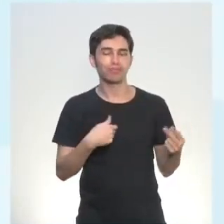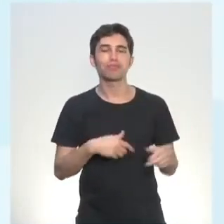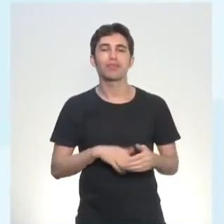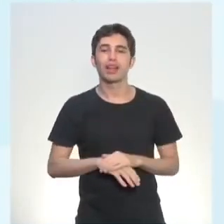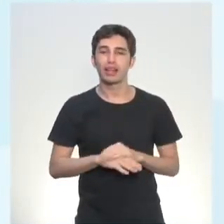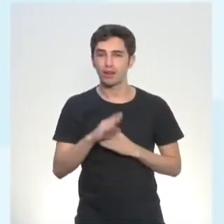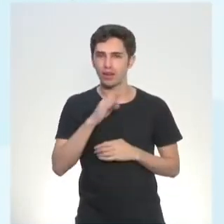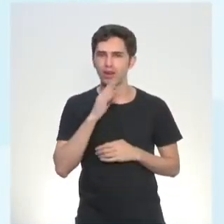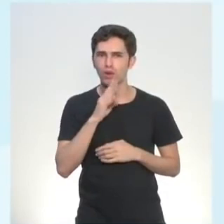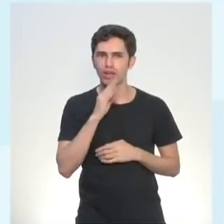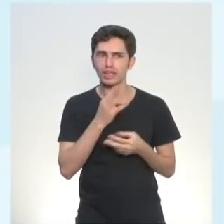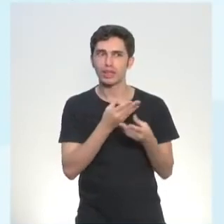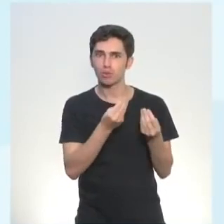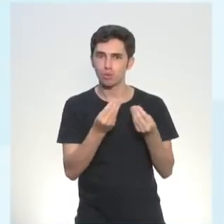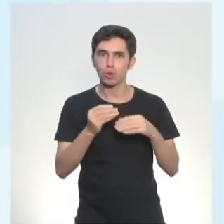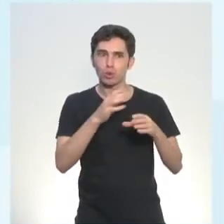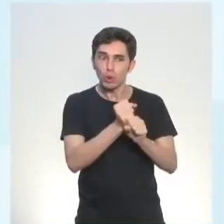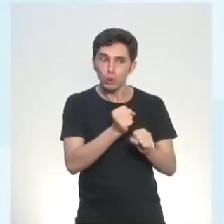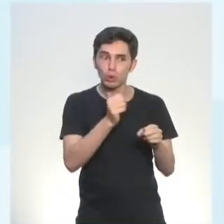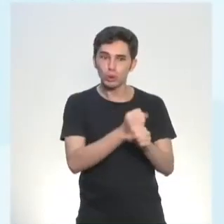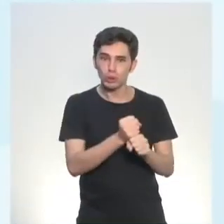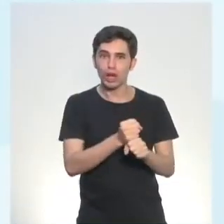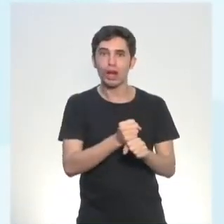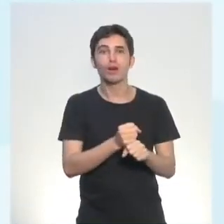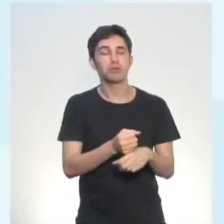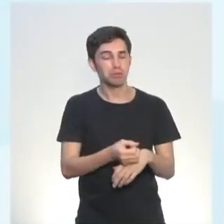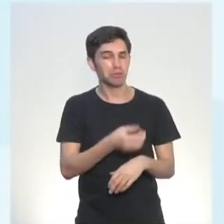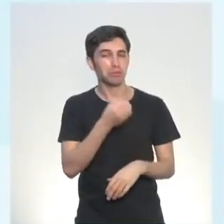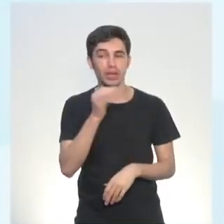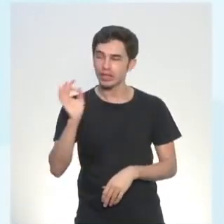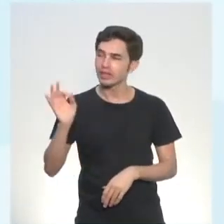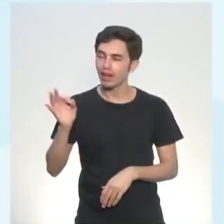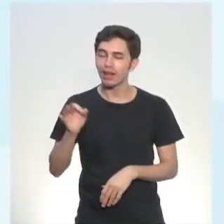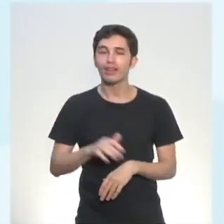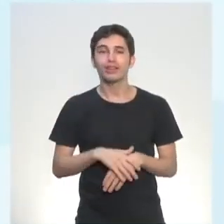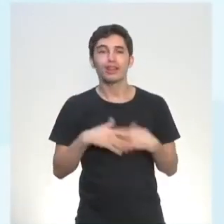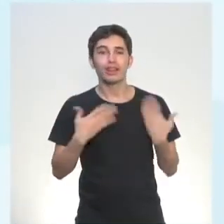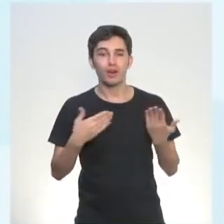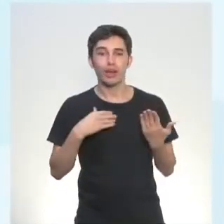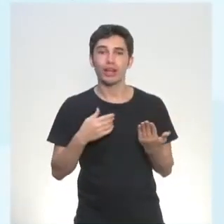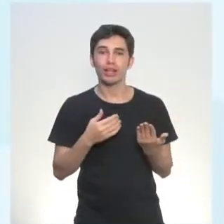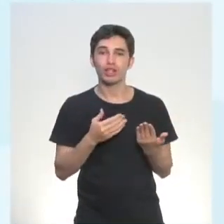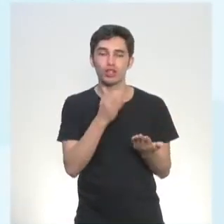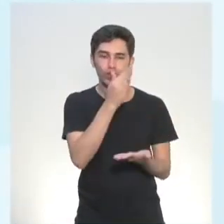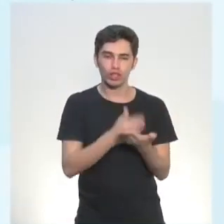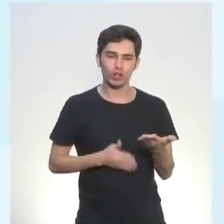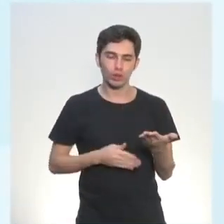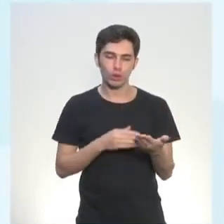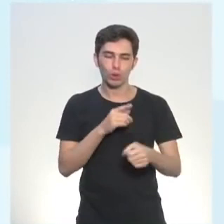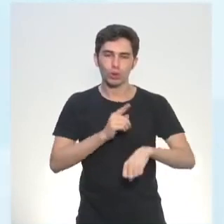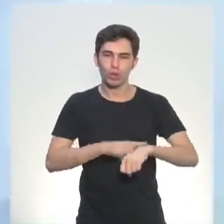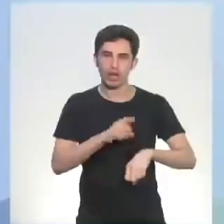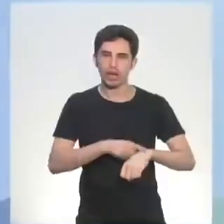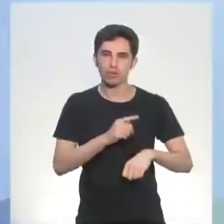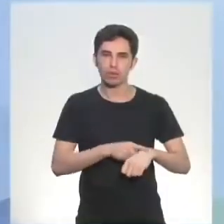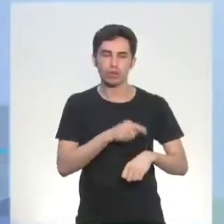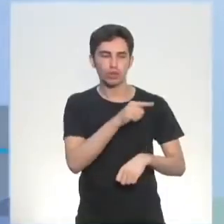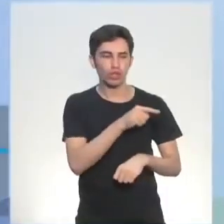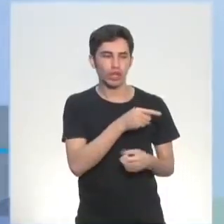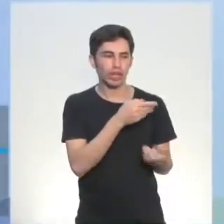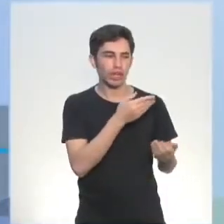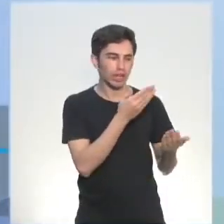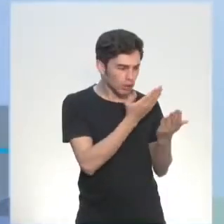Dos cálculos também, né? Exato. E aí ele dividiu o seu tempo aí, olha, entre lecionar e cultivar as ervilhas no